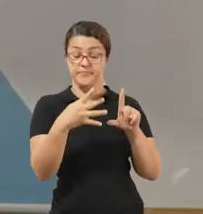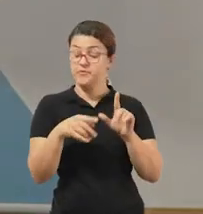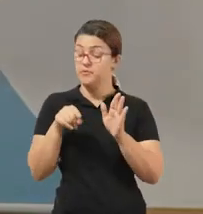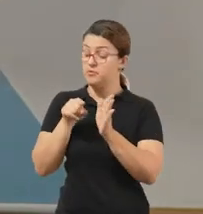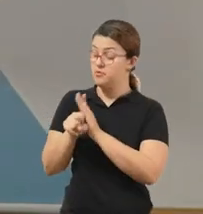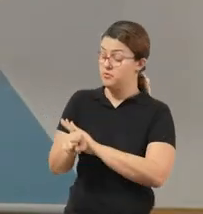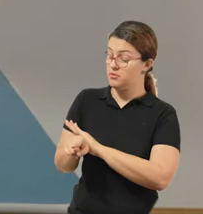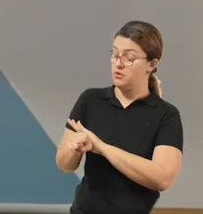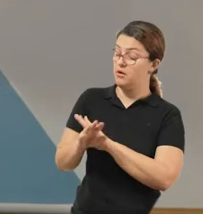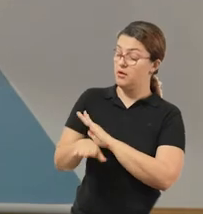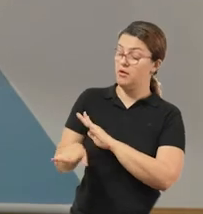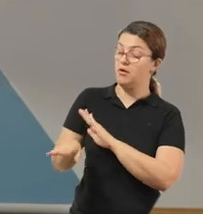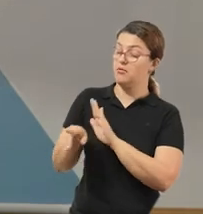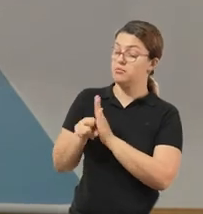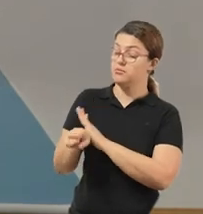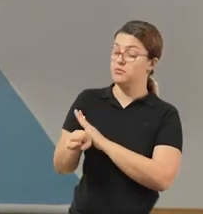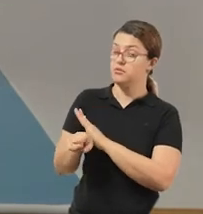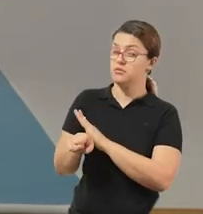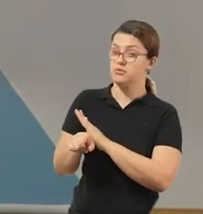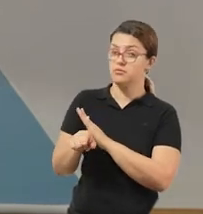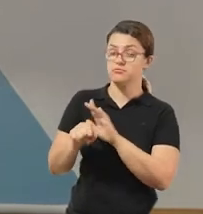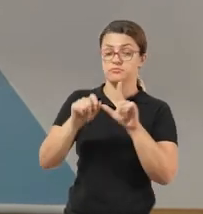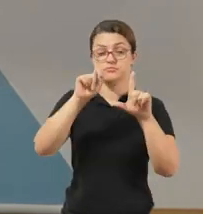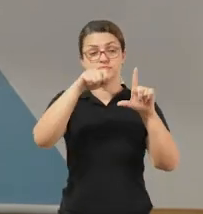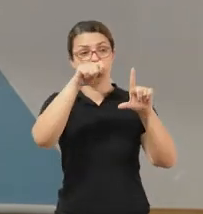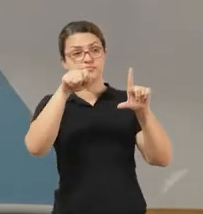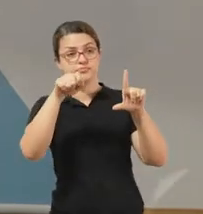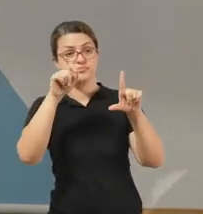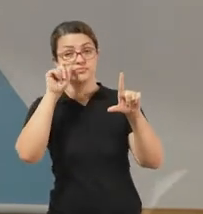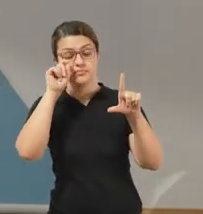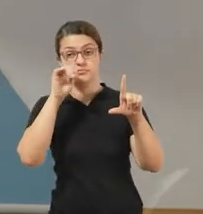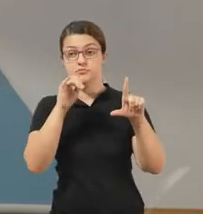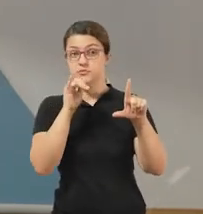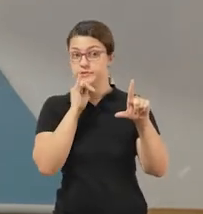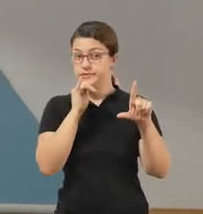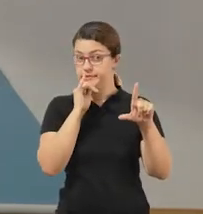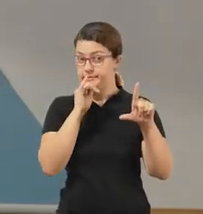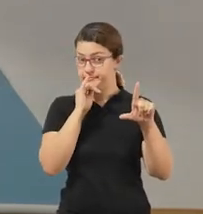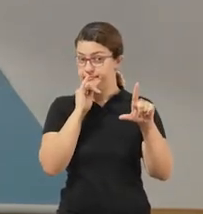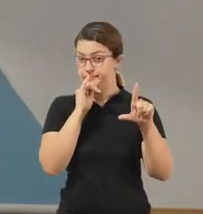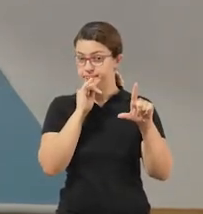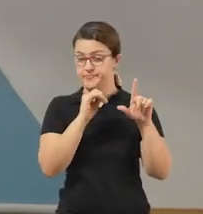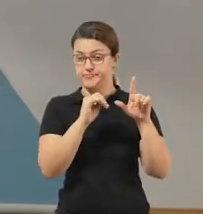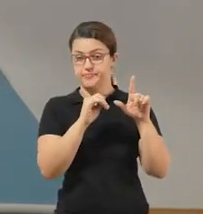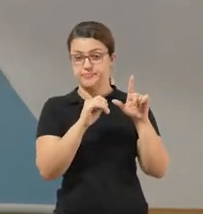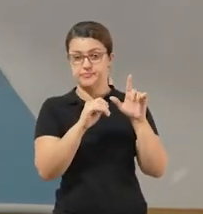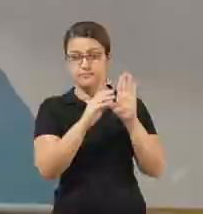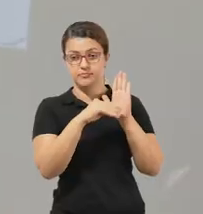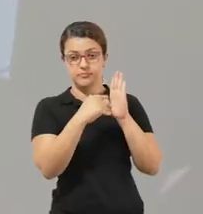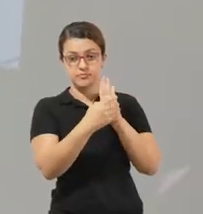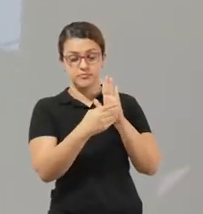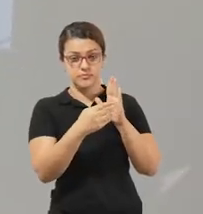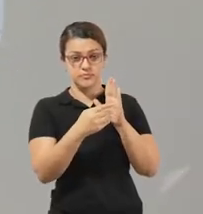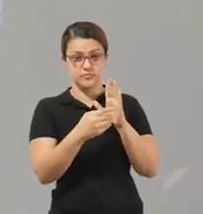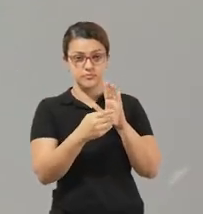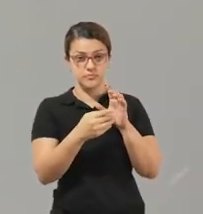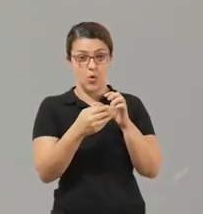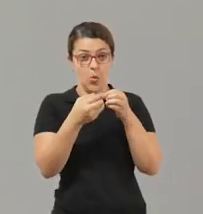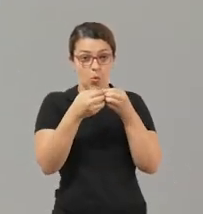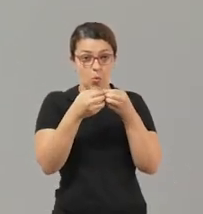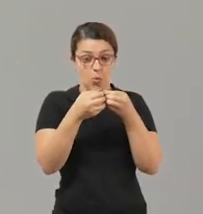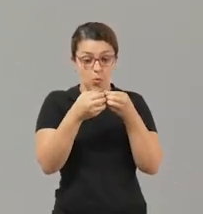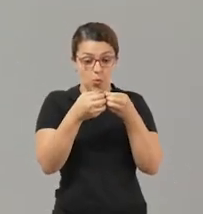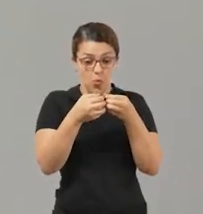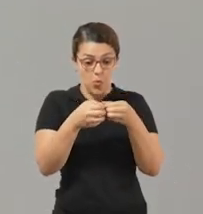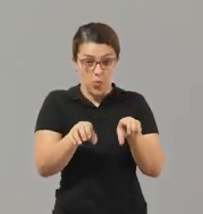argumentar com a criança, perguntar para ela, e aí você vai marcar aqui. Um exemplo aqui, né, é quebrar os ovos